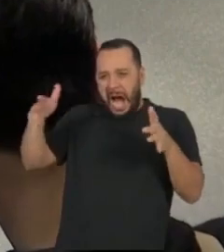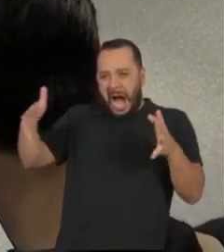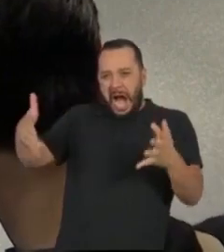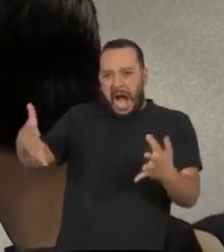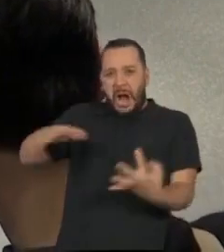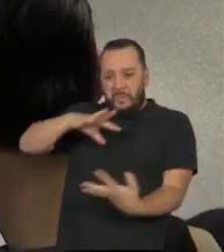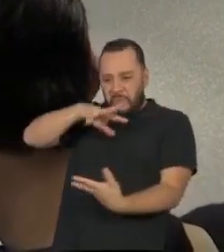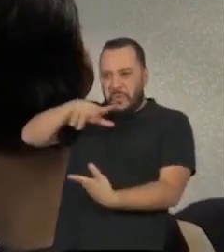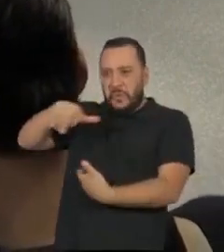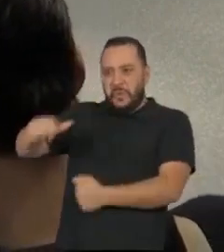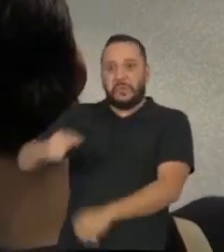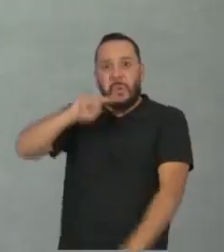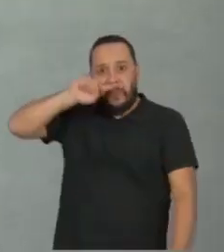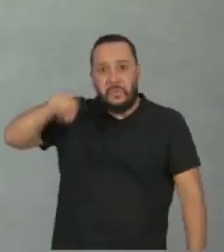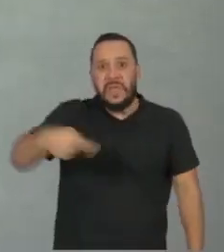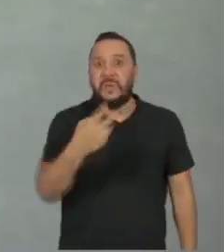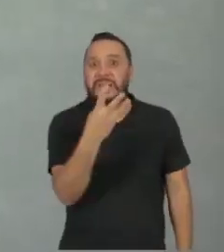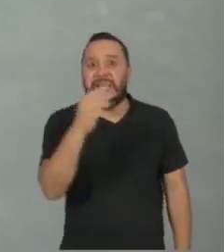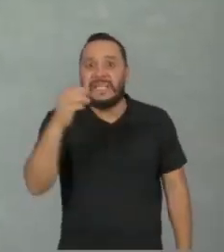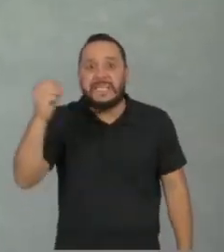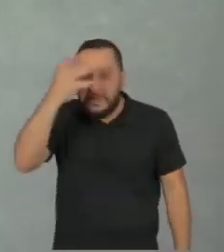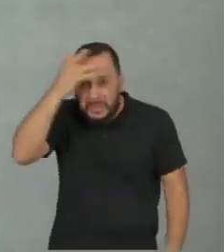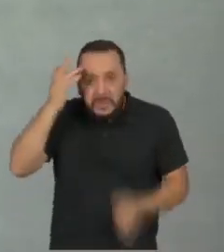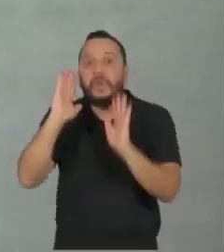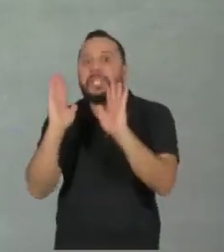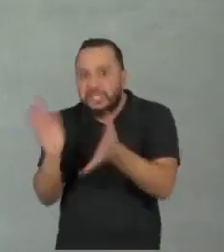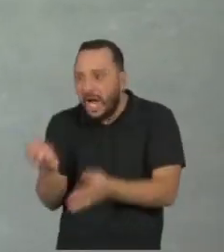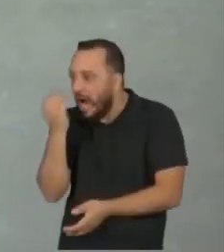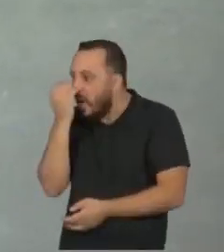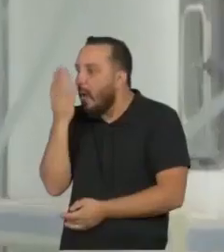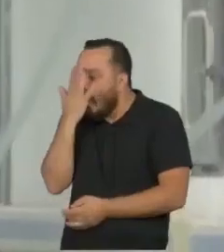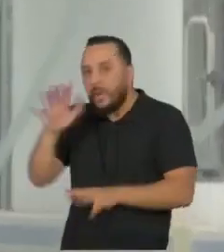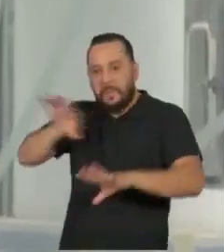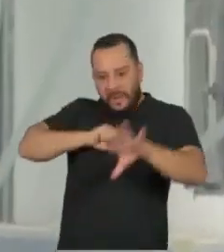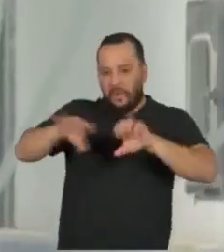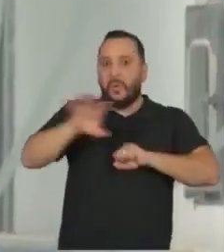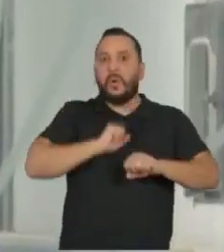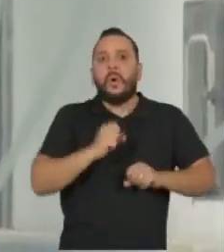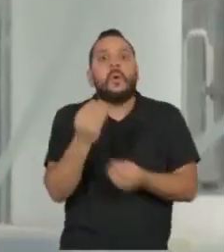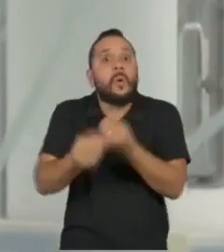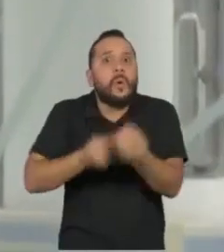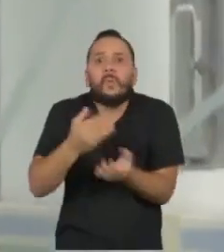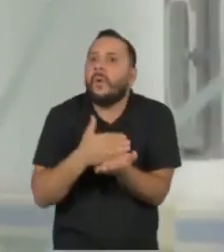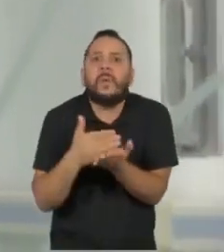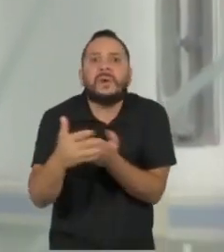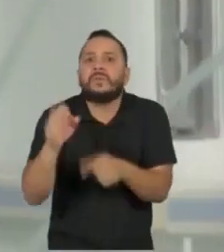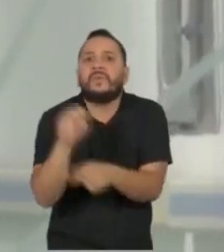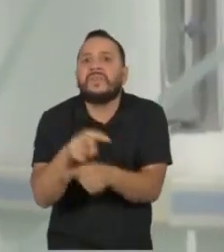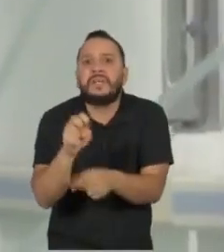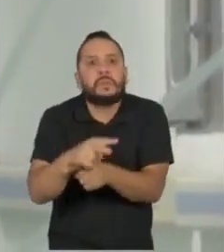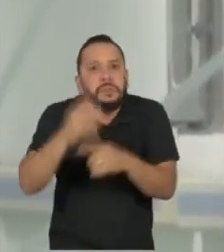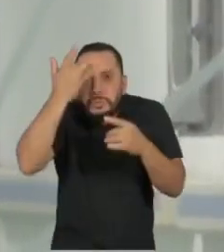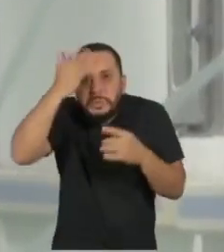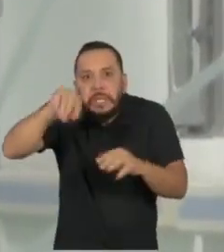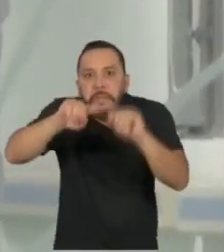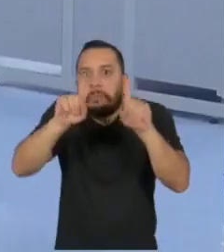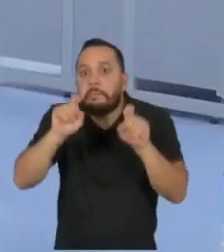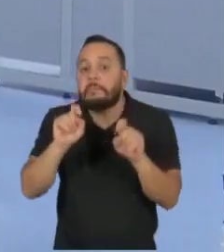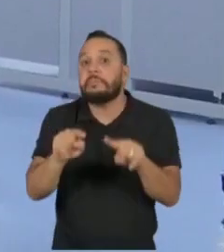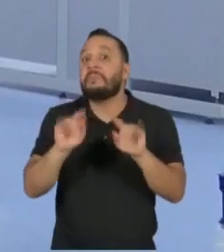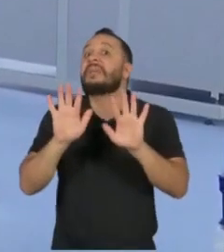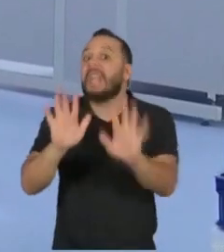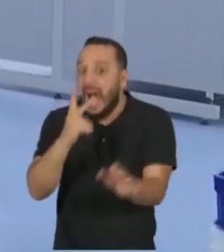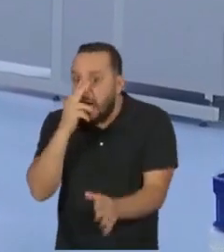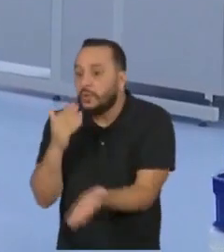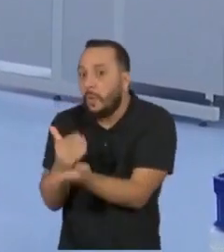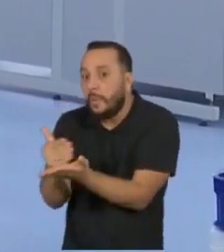foram infectadas na ilha. A origem do vírus ainda não foi identificada, mas as autoridades acham que ele é de origem